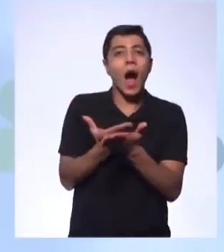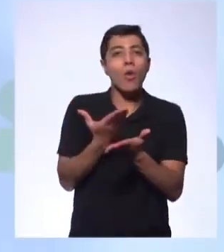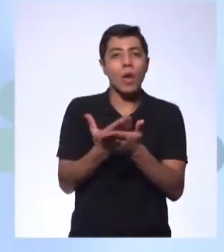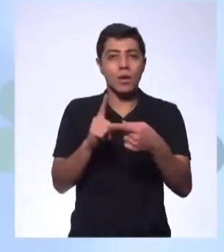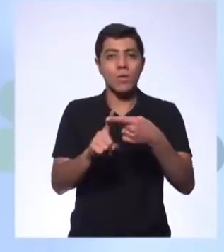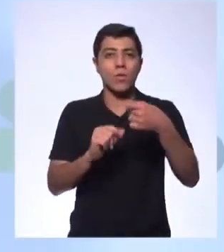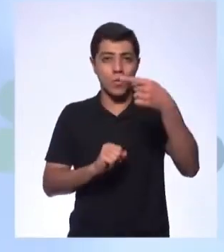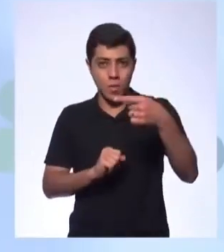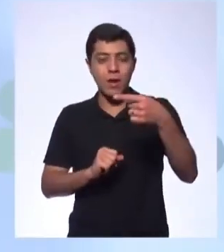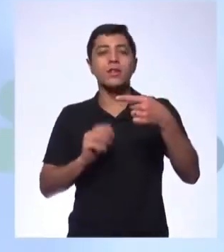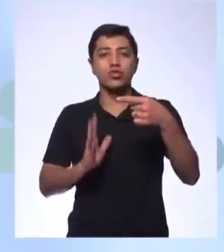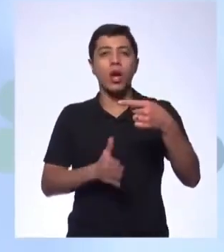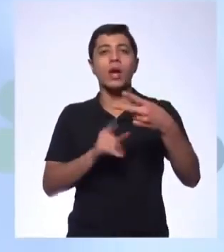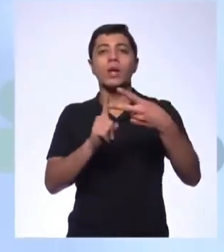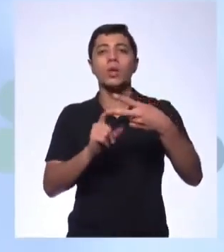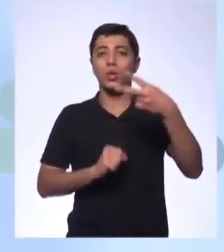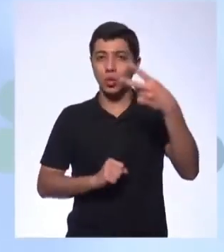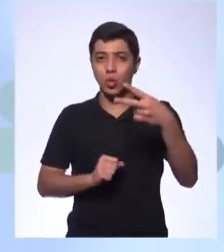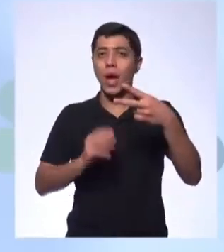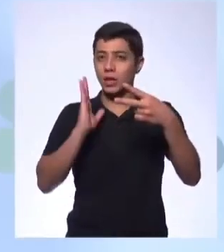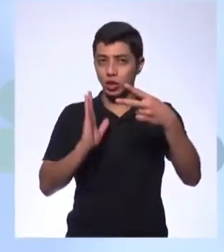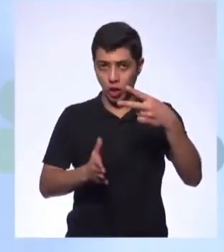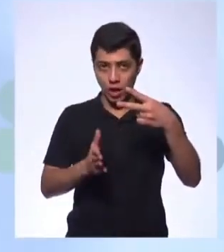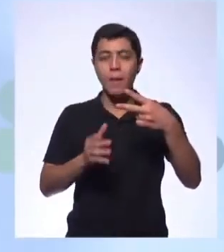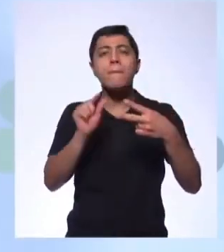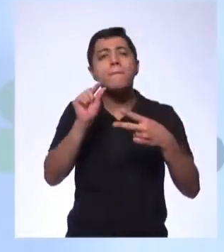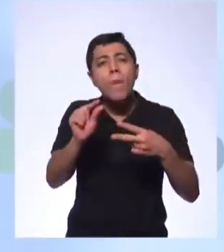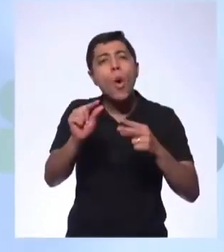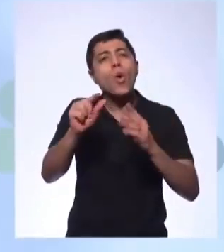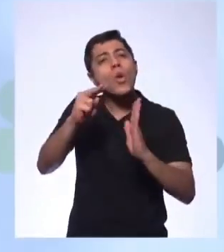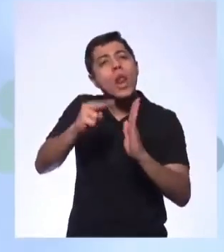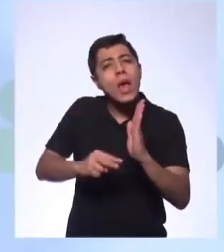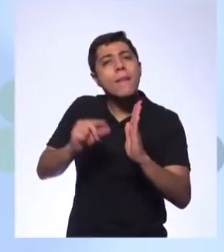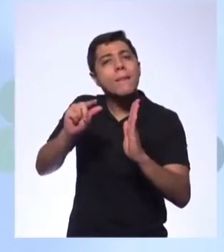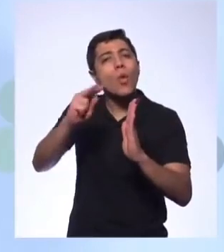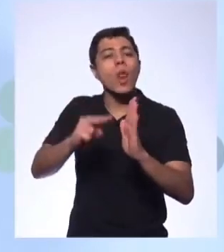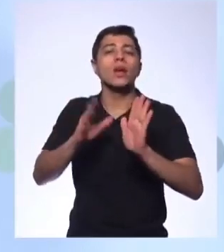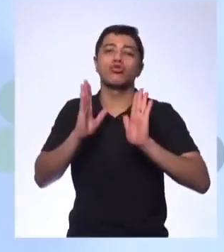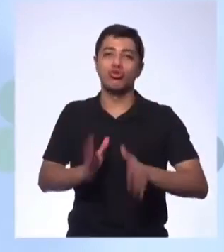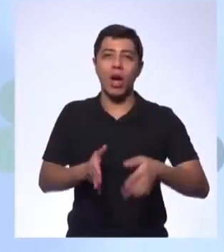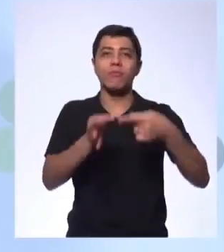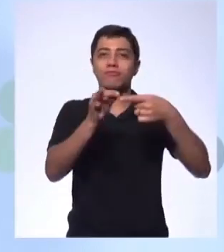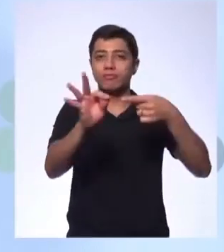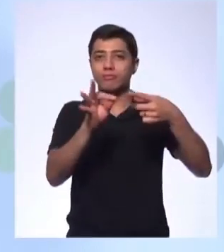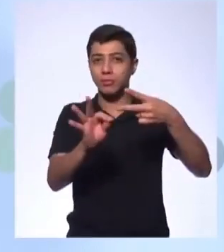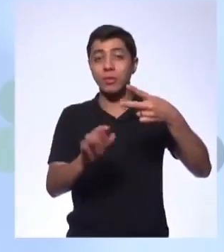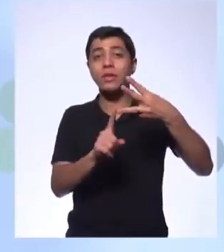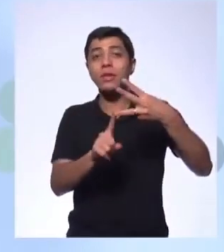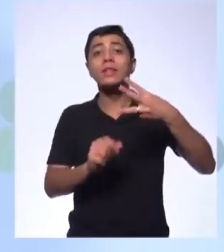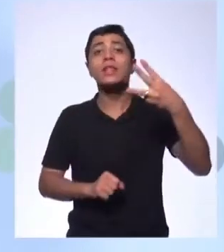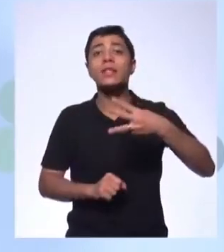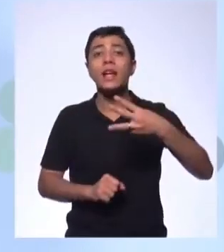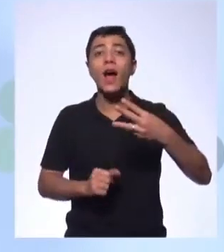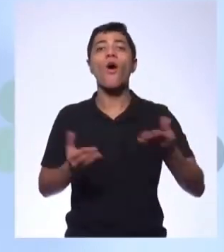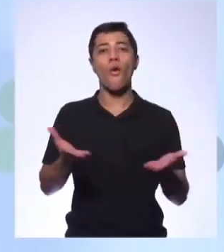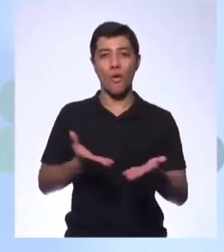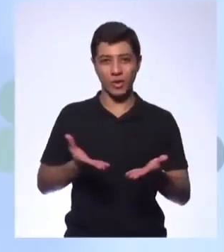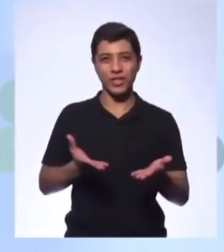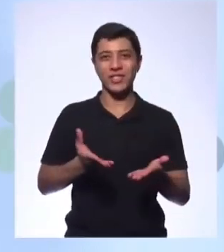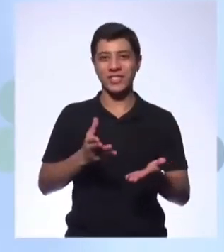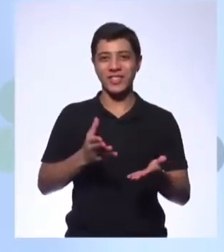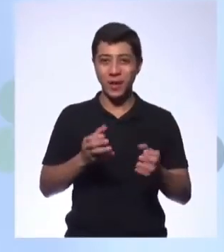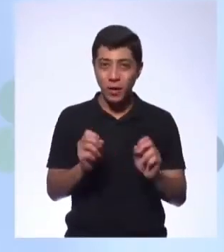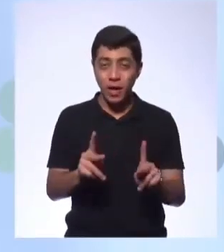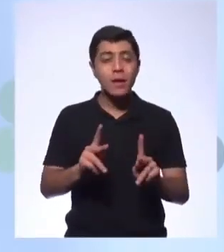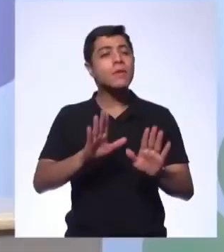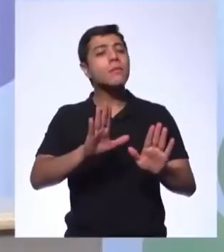poucos. E hoje uma retomada, né, um fechamento desse texto teatral, né? Lembrando de quais são os nossos objetivos e habilidades de hoje, né,